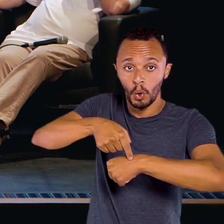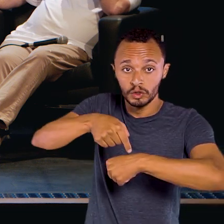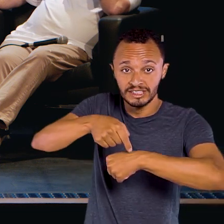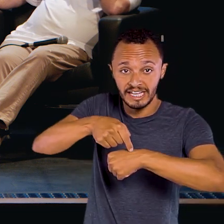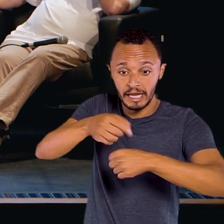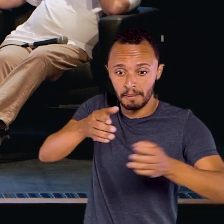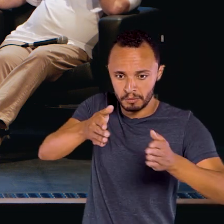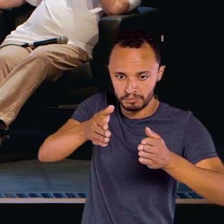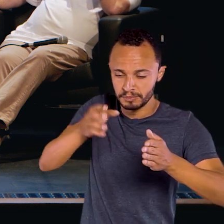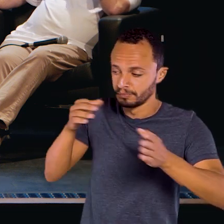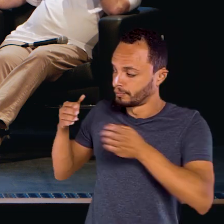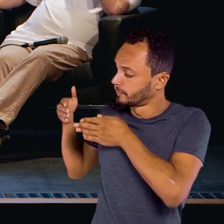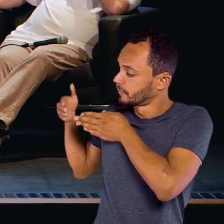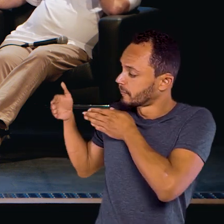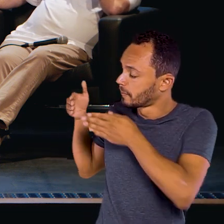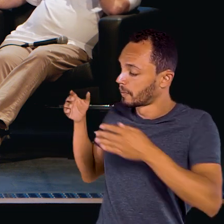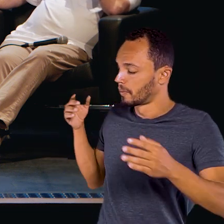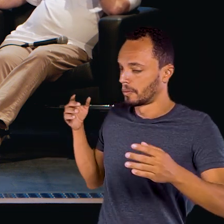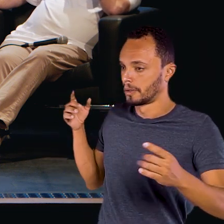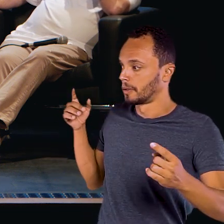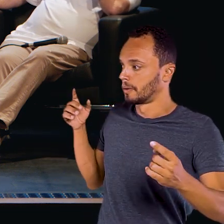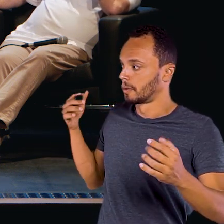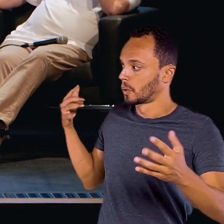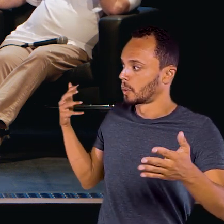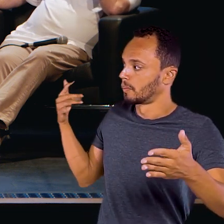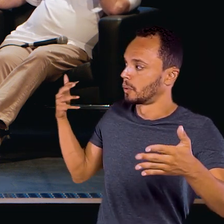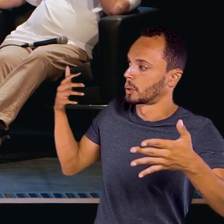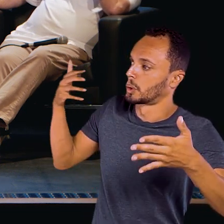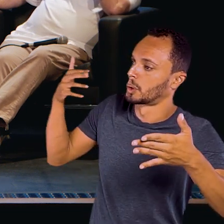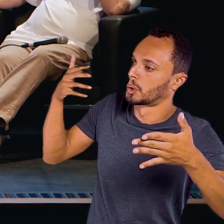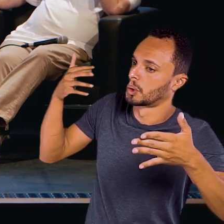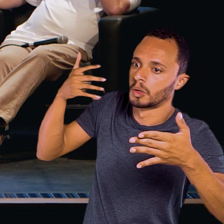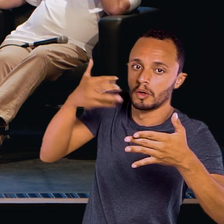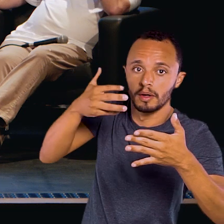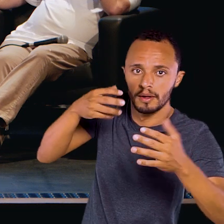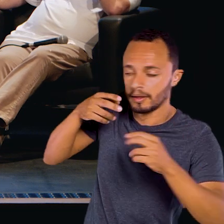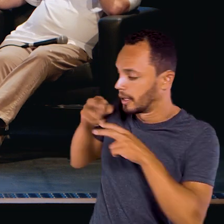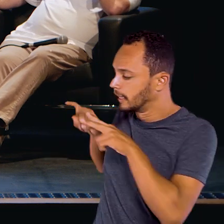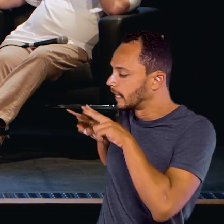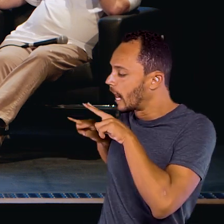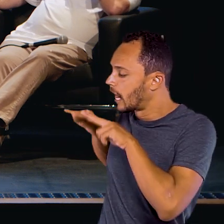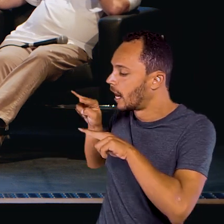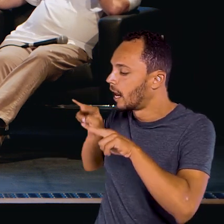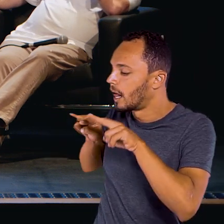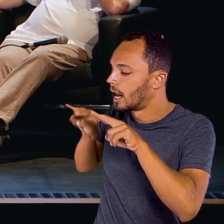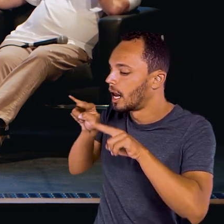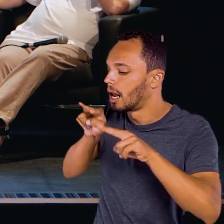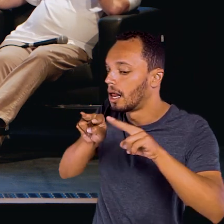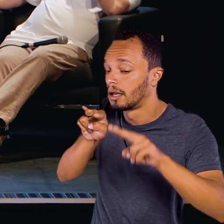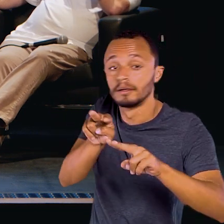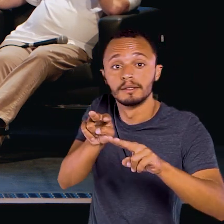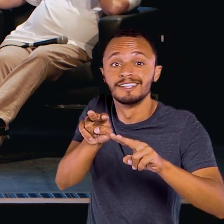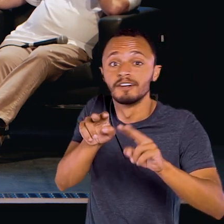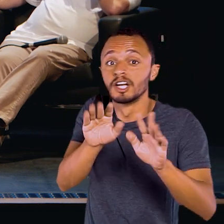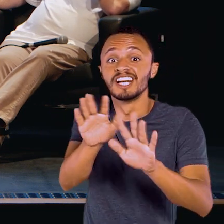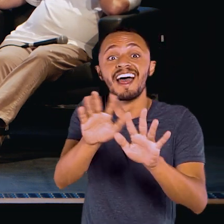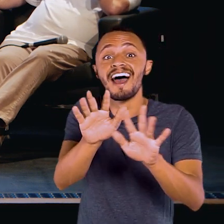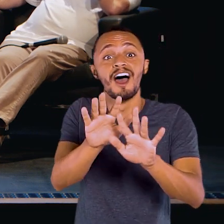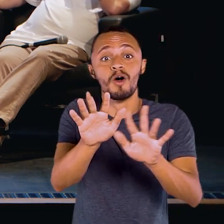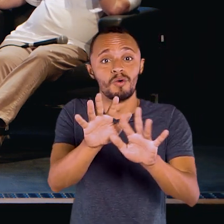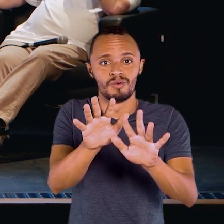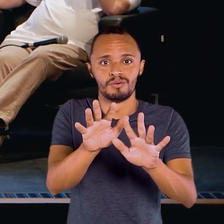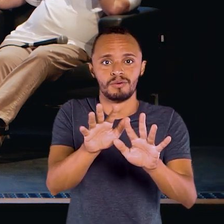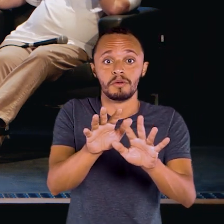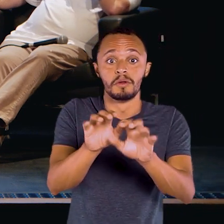tem cronologia. A Eliana escreve de uma maneira que ela até se permite você entrar na metade do